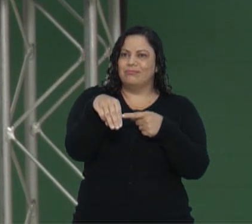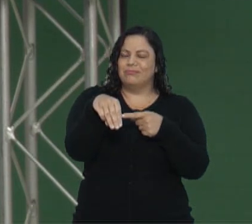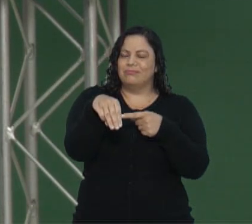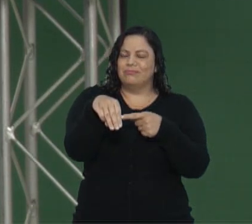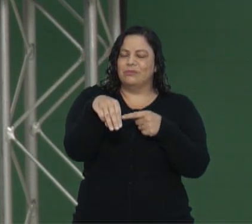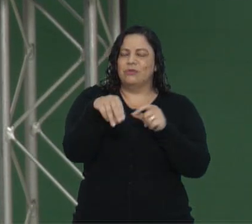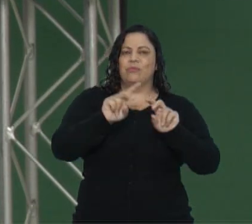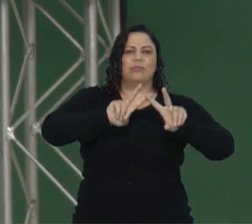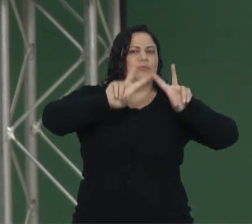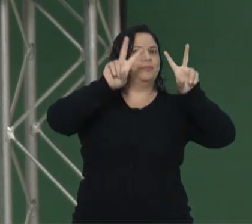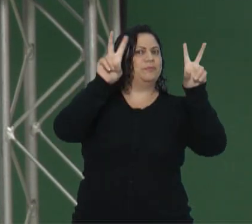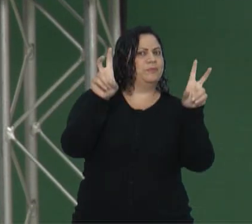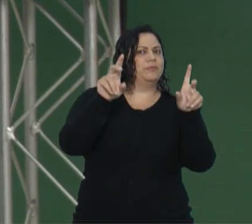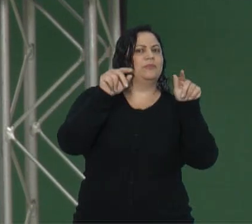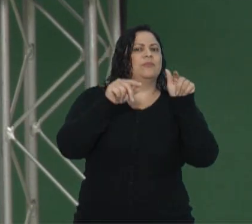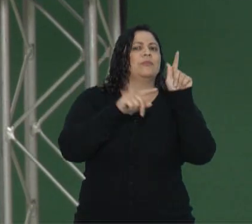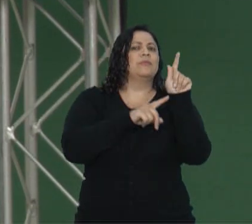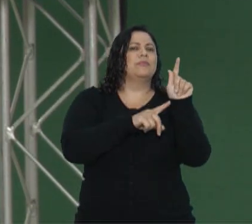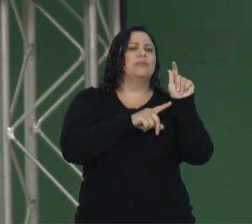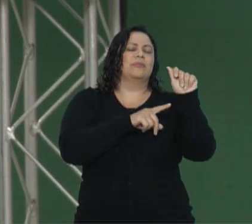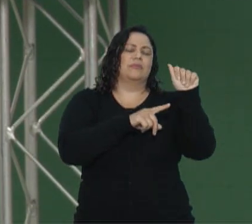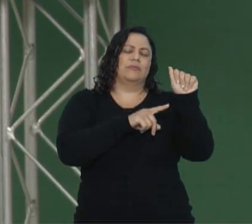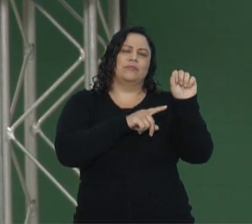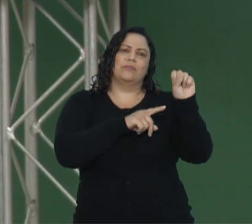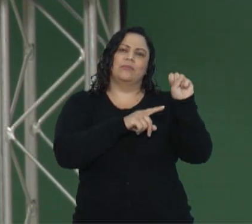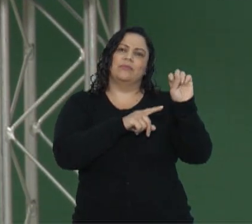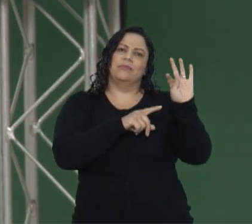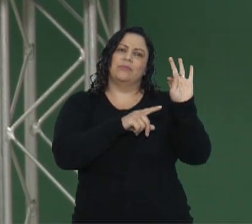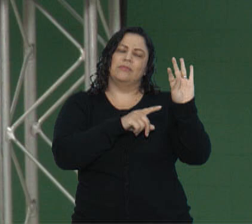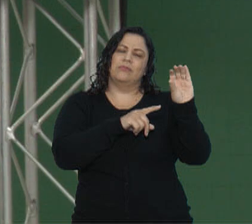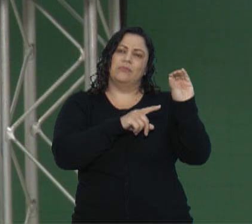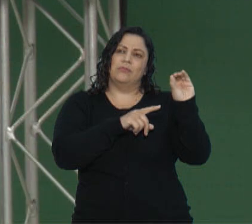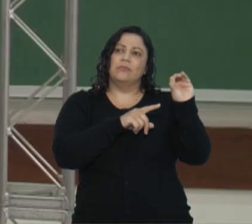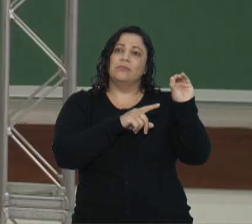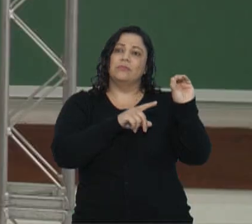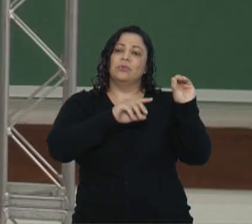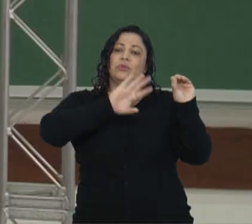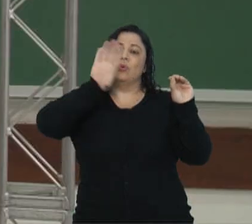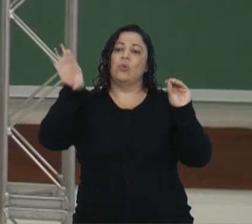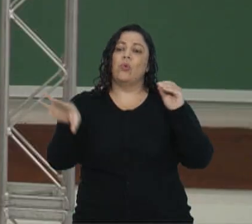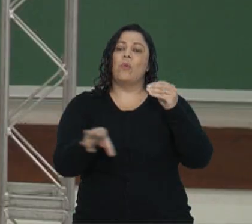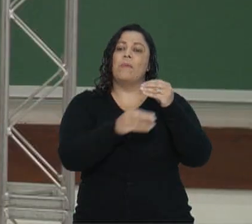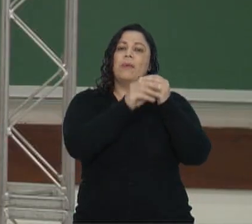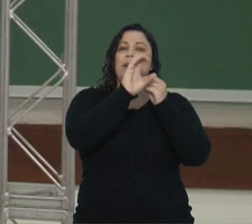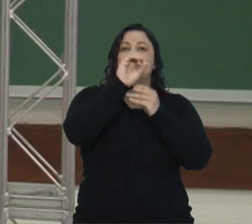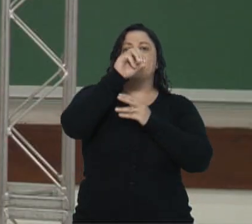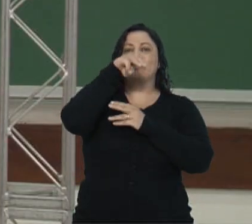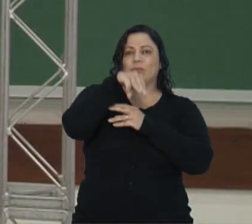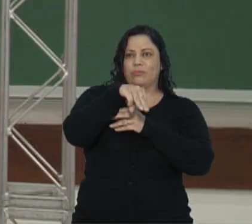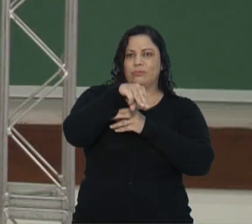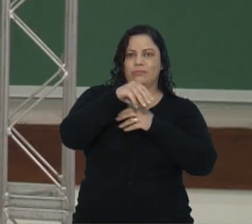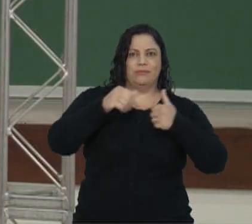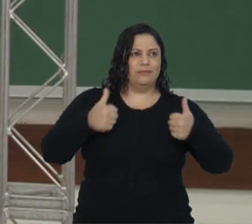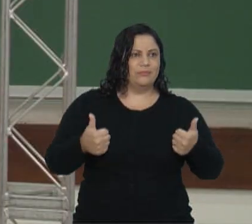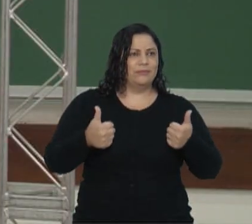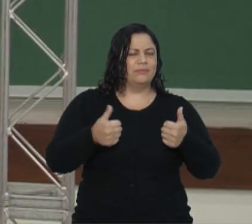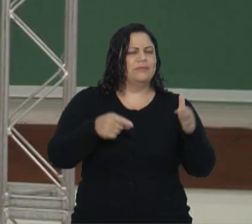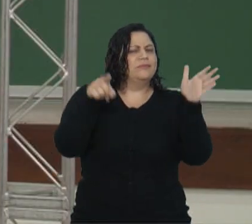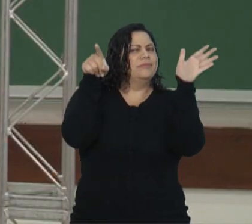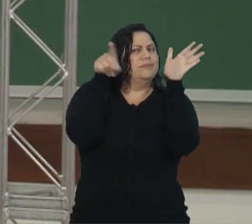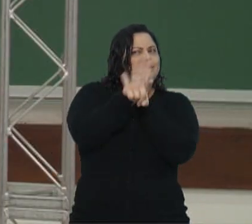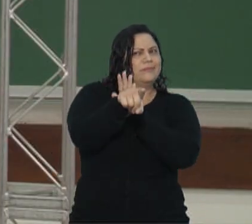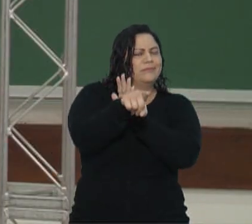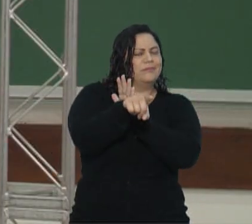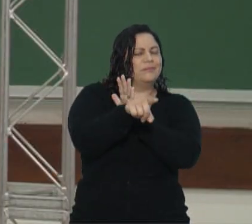gasto, ele exige o complemento com, certo? Beleza? Vamos para um quiz para pensar a